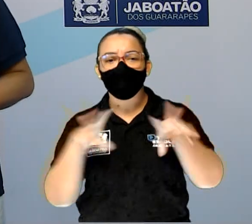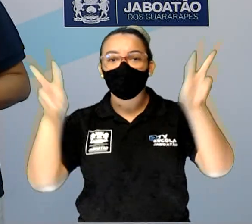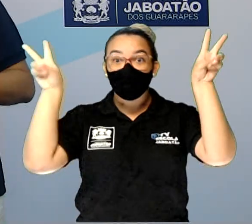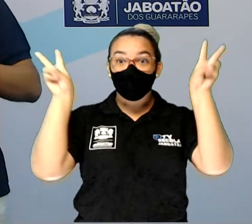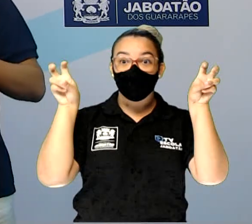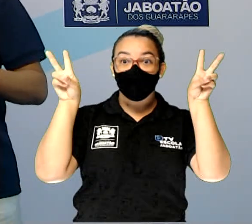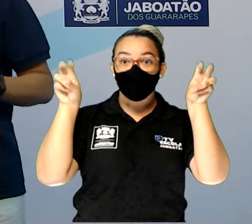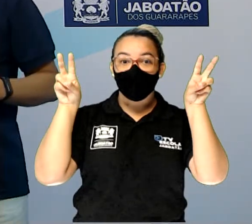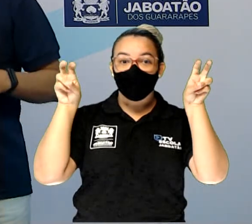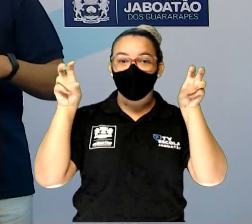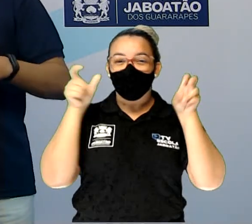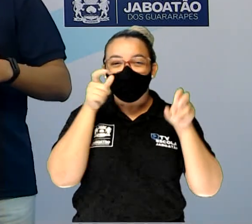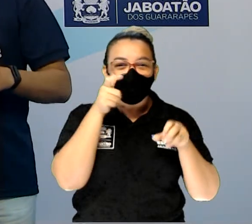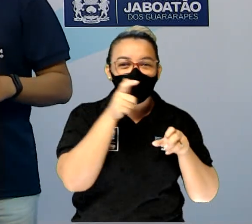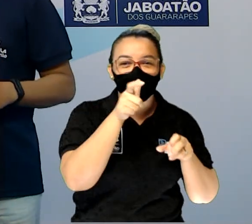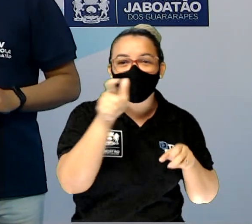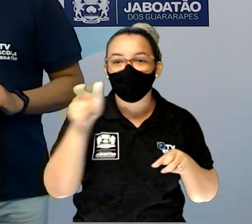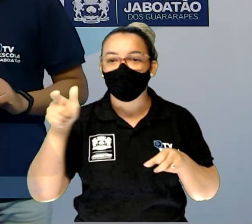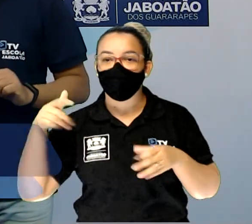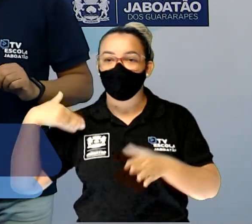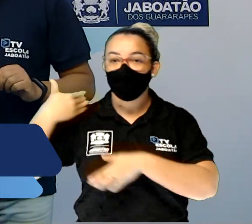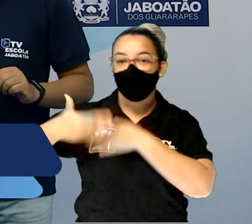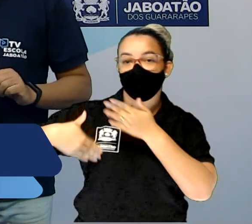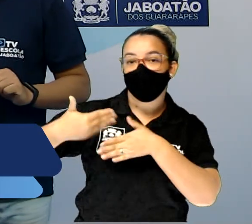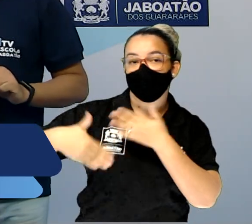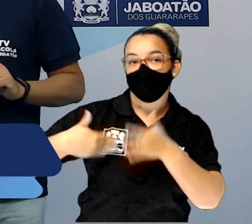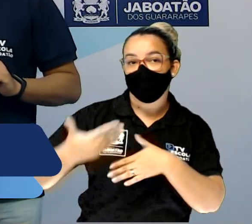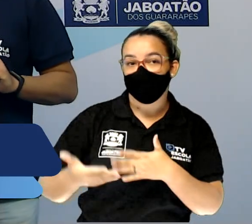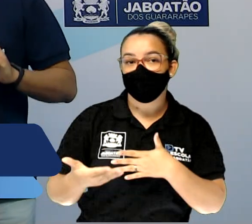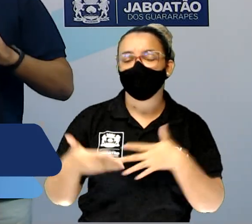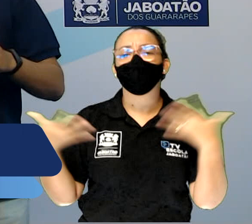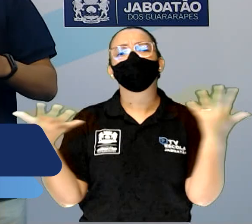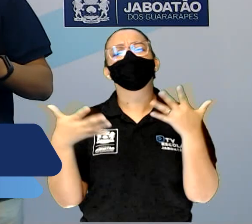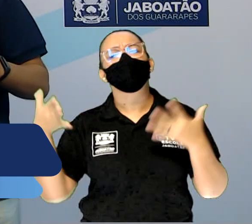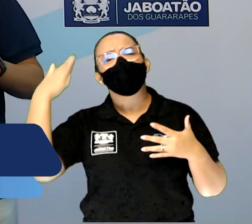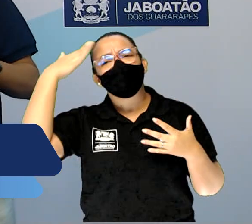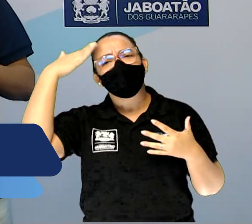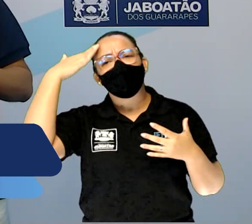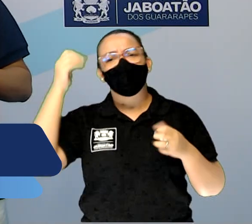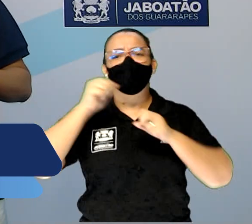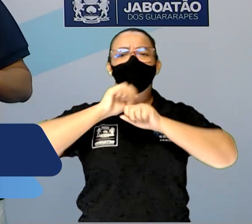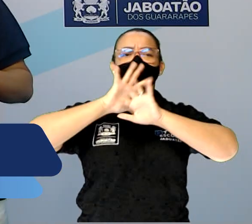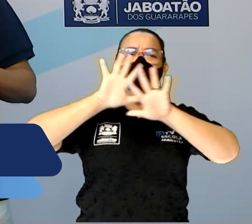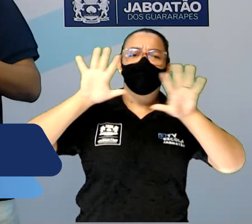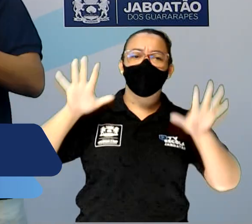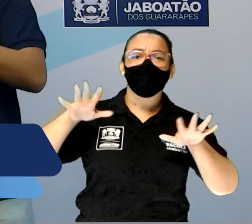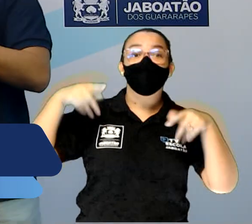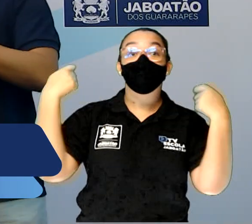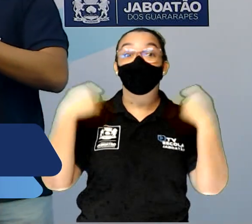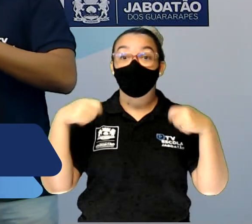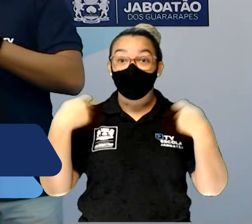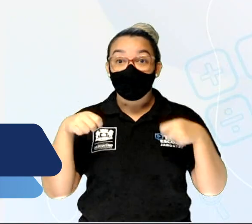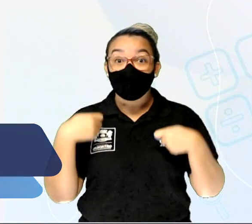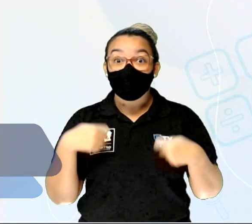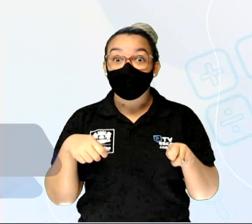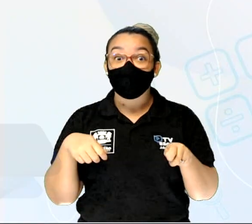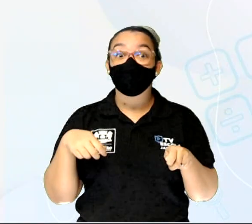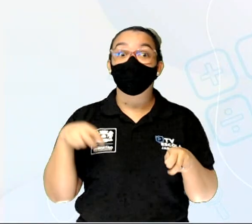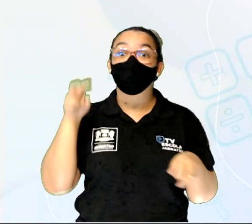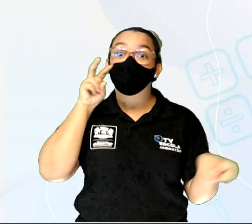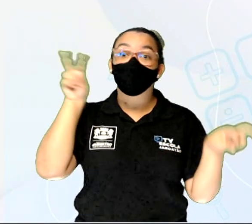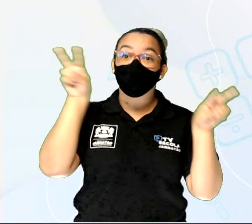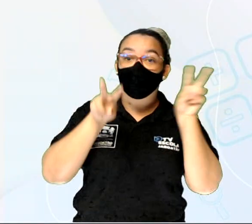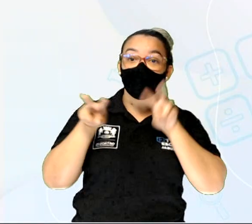é evidências da evolução. Para a gente entender quais são as evidências da evolução, a gente precisa ver aqui que